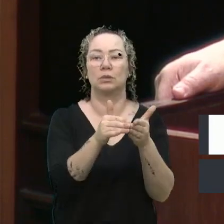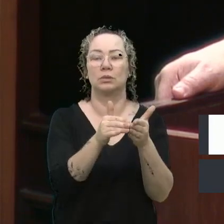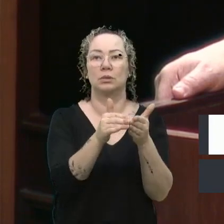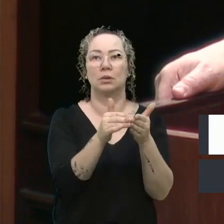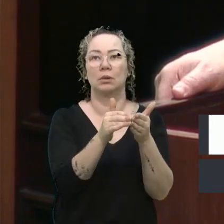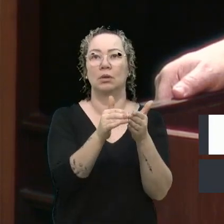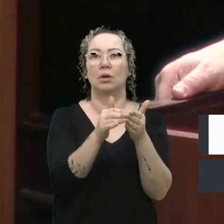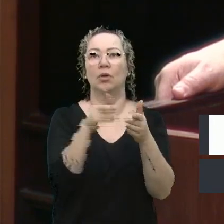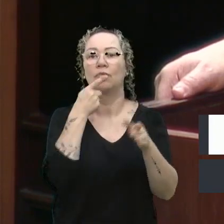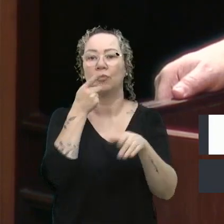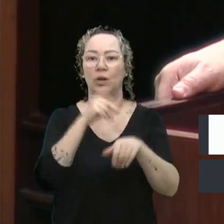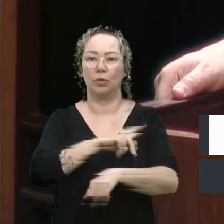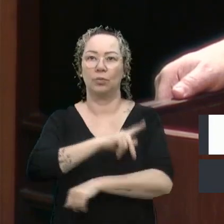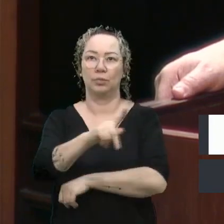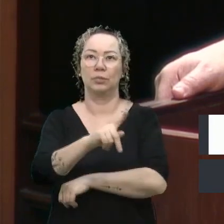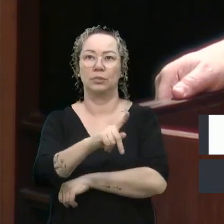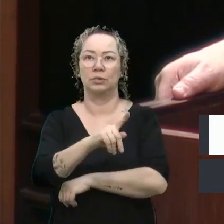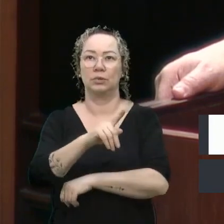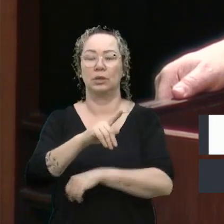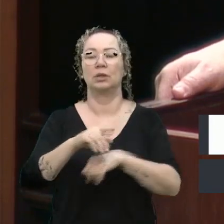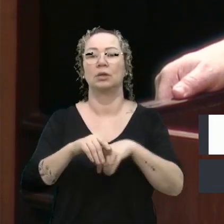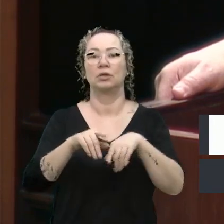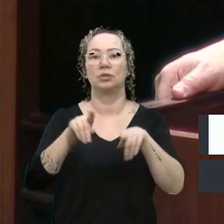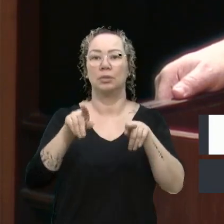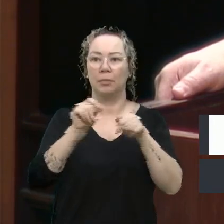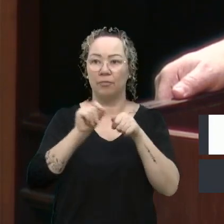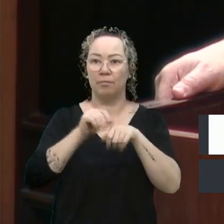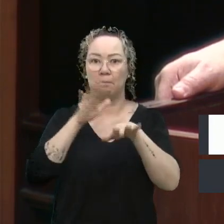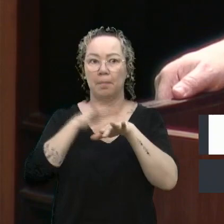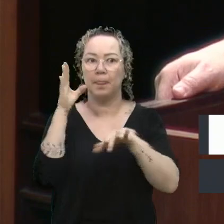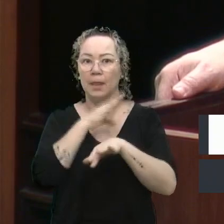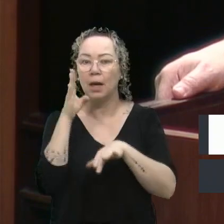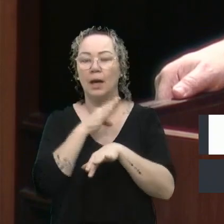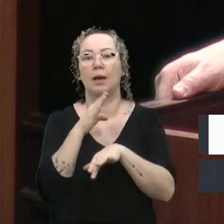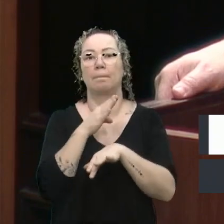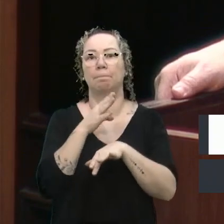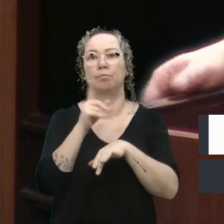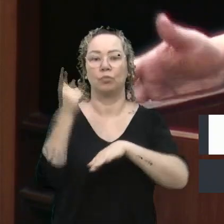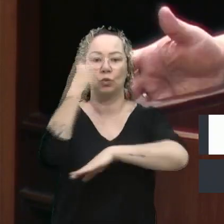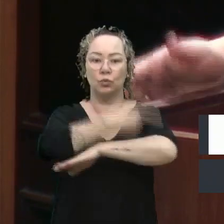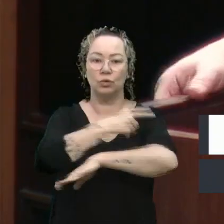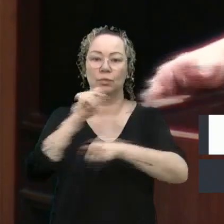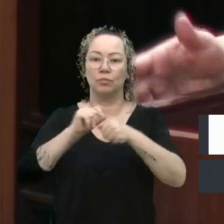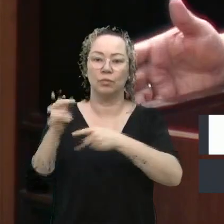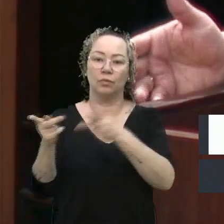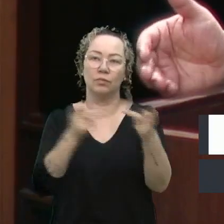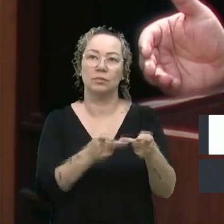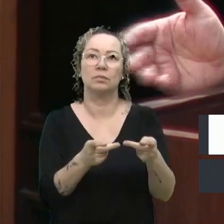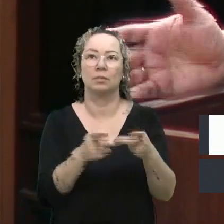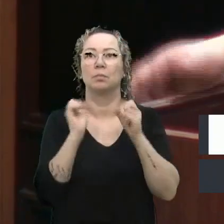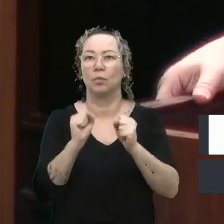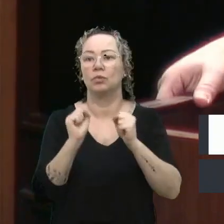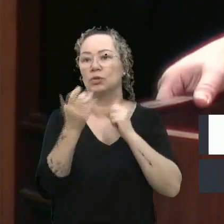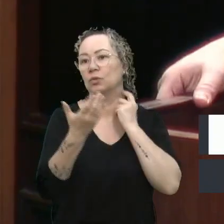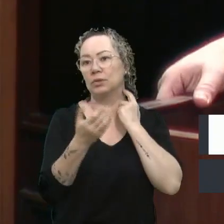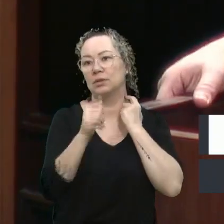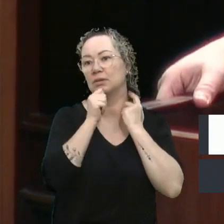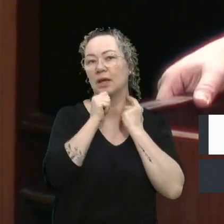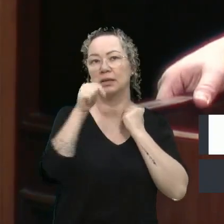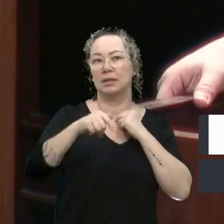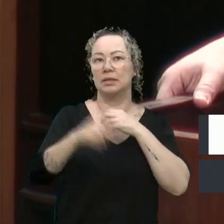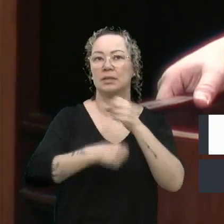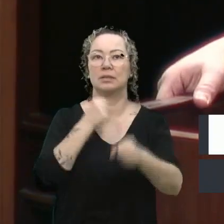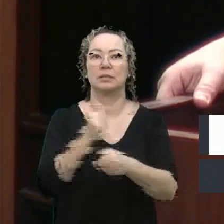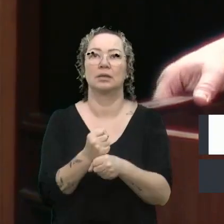falar com o presidente Camilles, para a gente agilizar esta data, que pode acontecer ainda este ano, aí nós